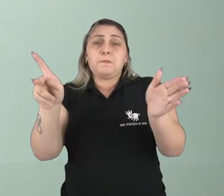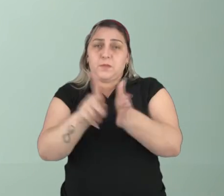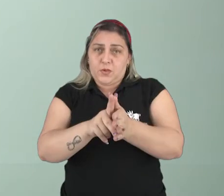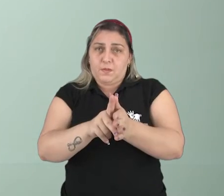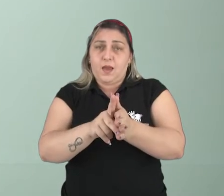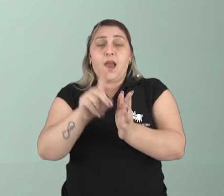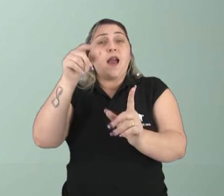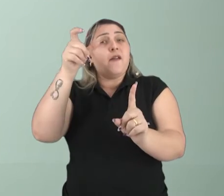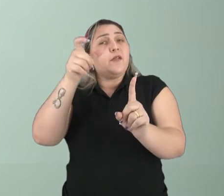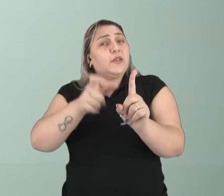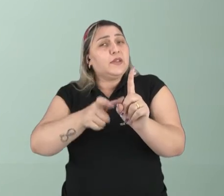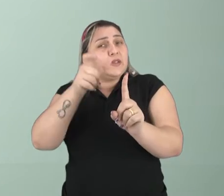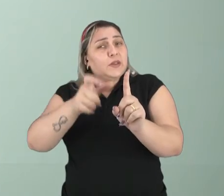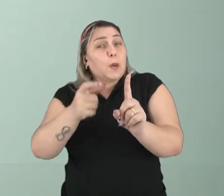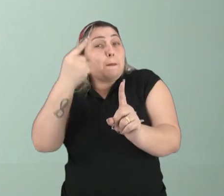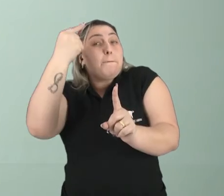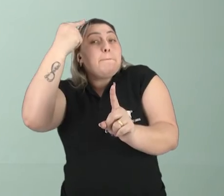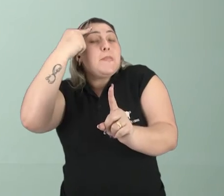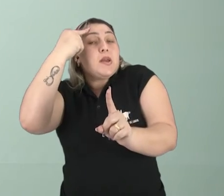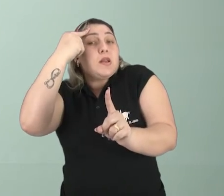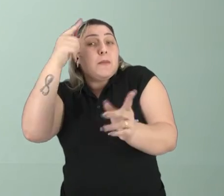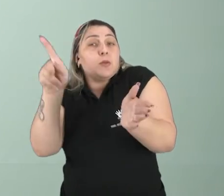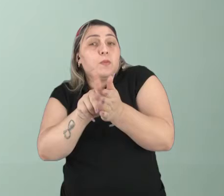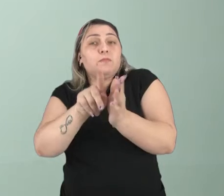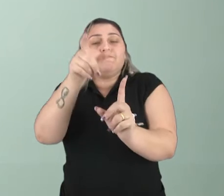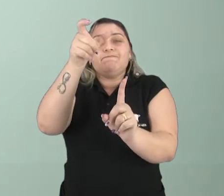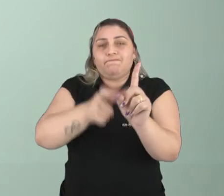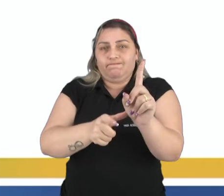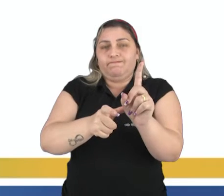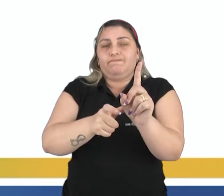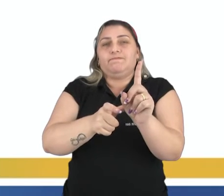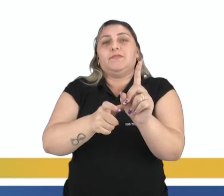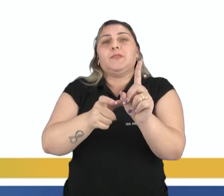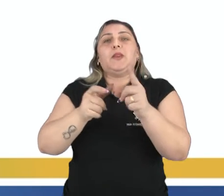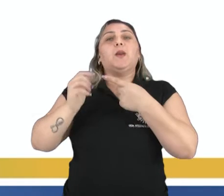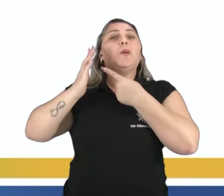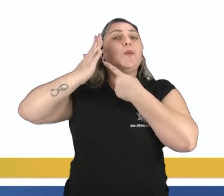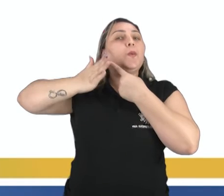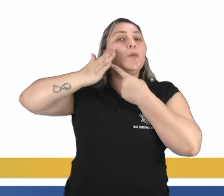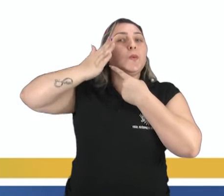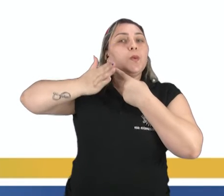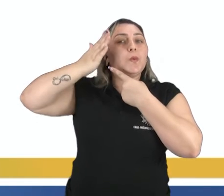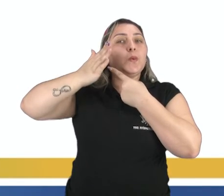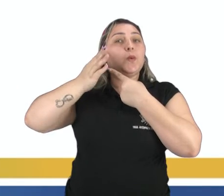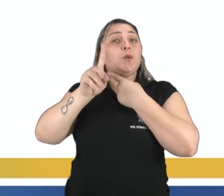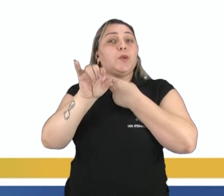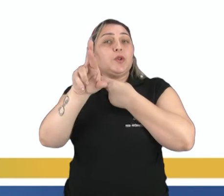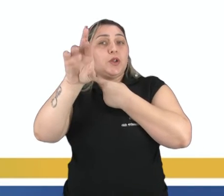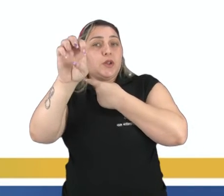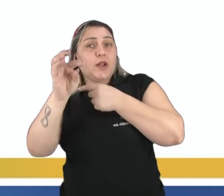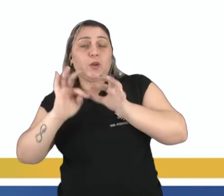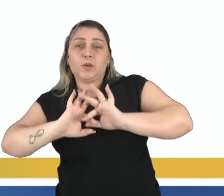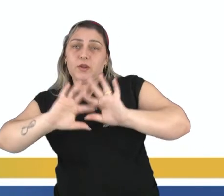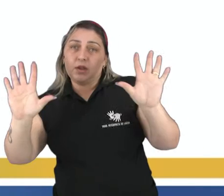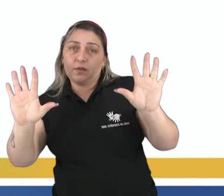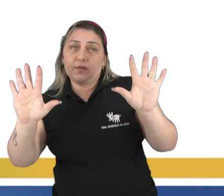vai narrar a fala que está no pensamento dele. Por isso que é um discurso indireto livre ou semi-indireto, tá